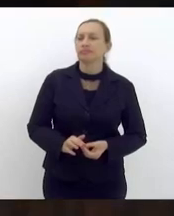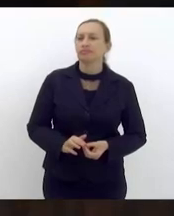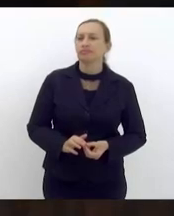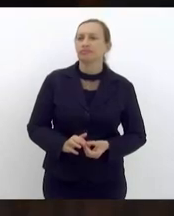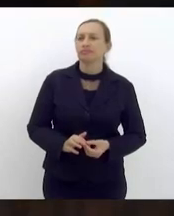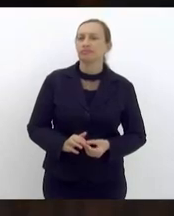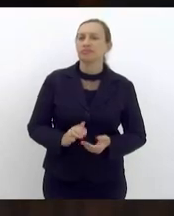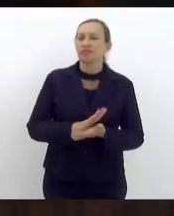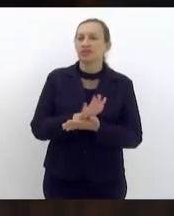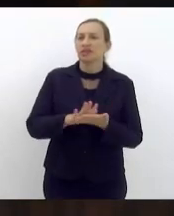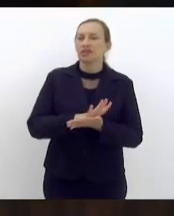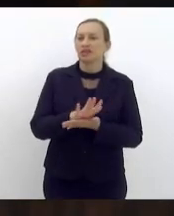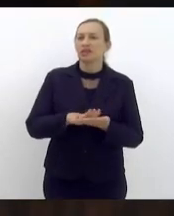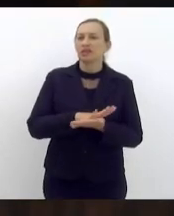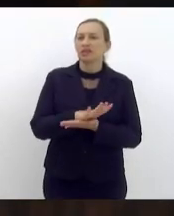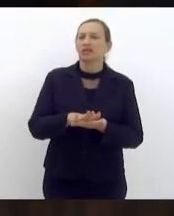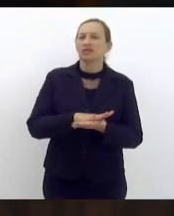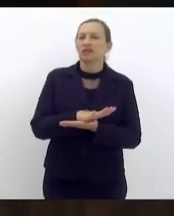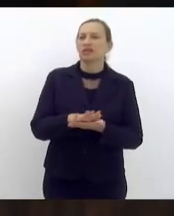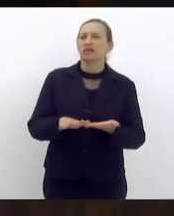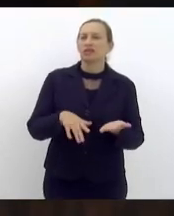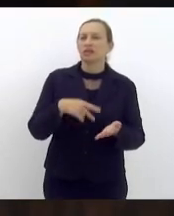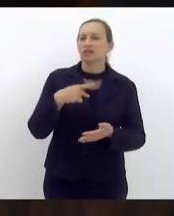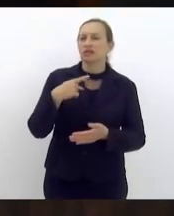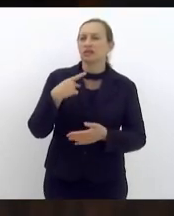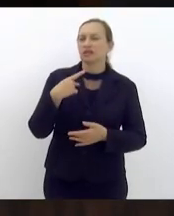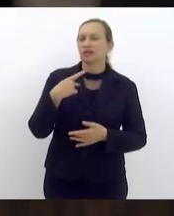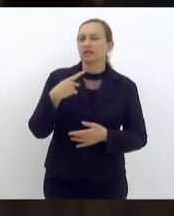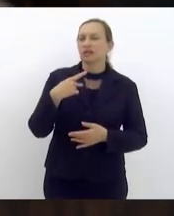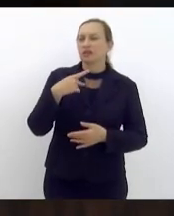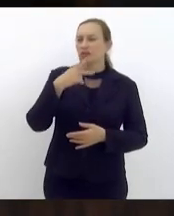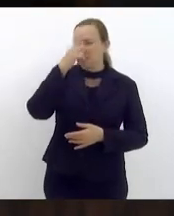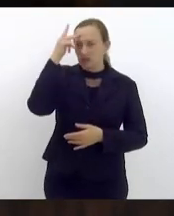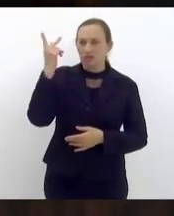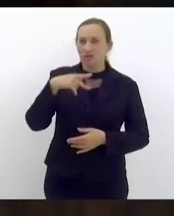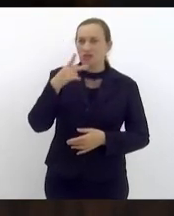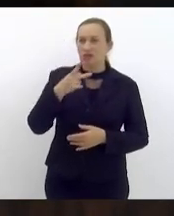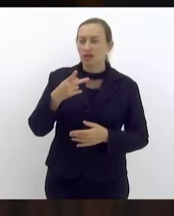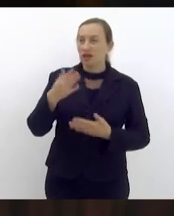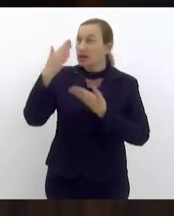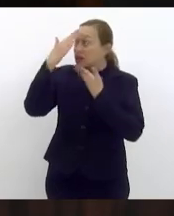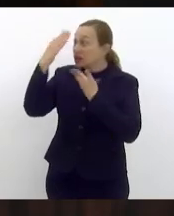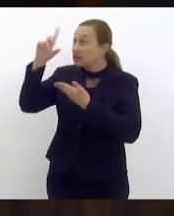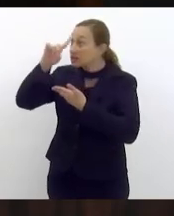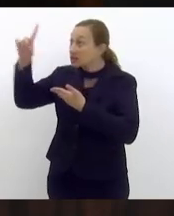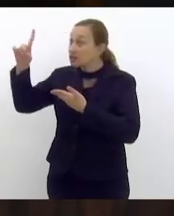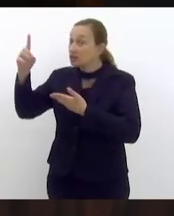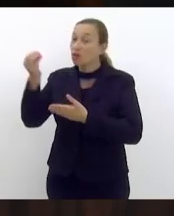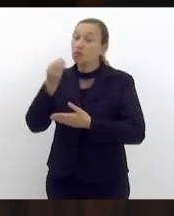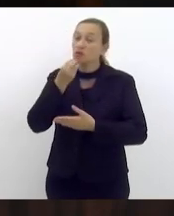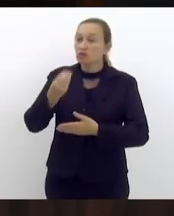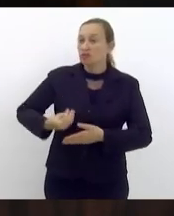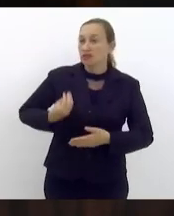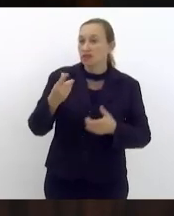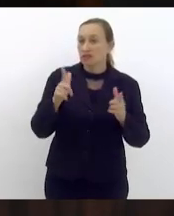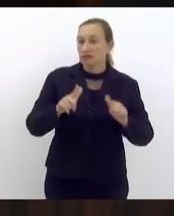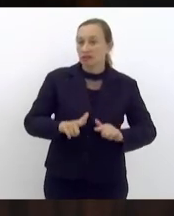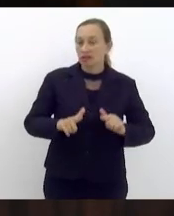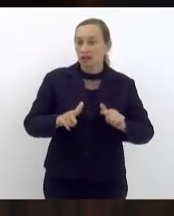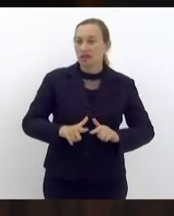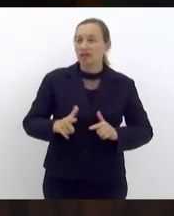nada mais não havendo mais orador escrito agradeço a papai do céu oportunidade de estar aqui